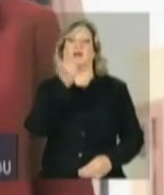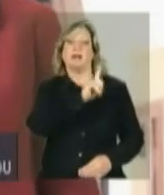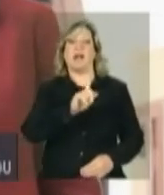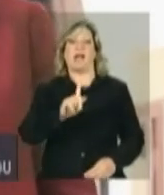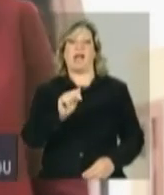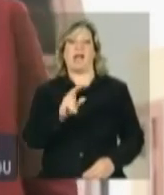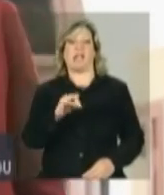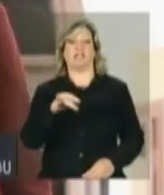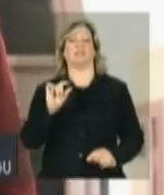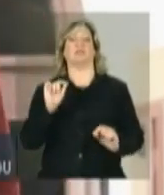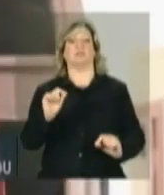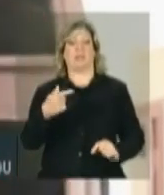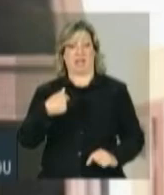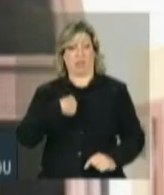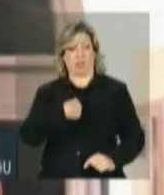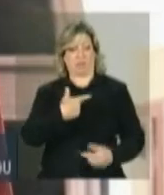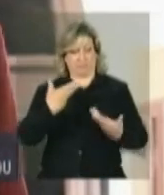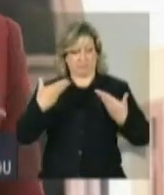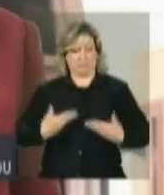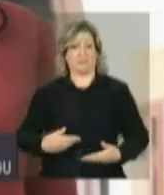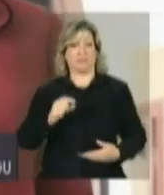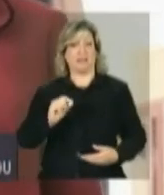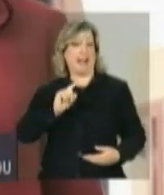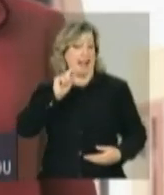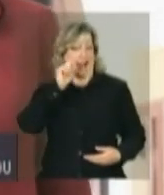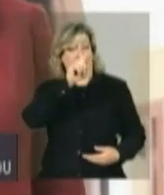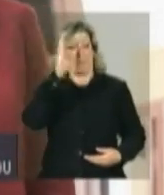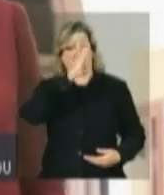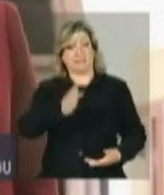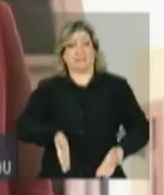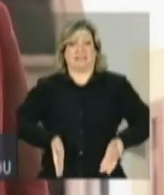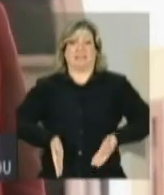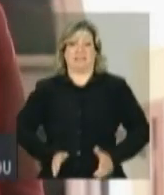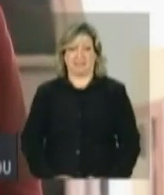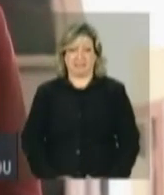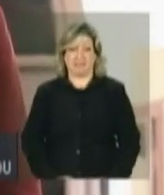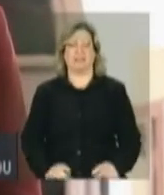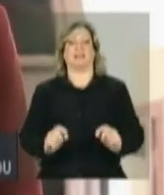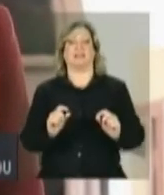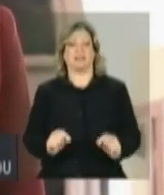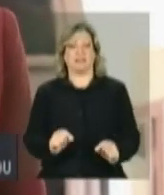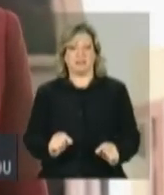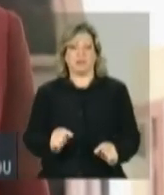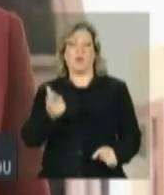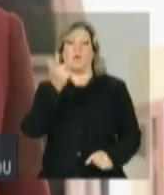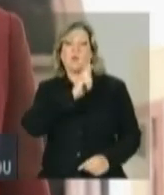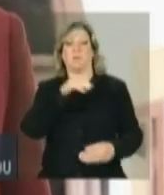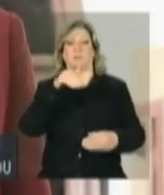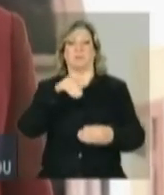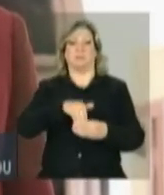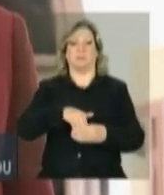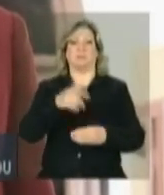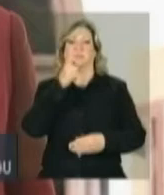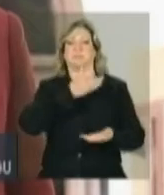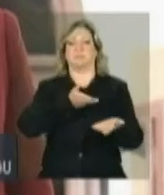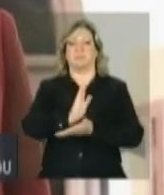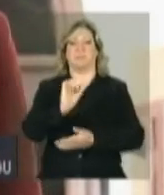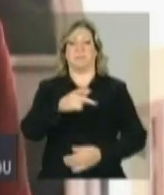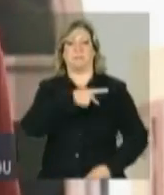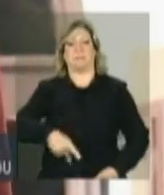garantiu que a sua filha lá nascesse e fosse eleita presidente do